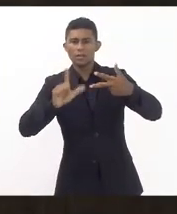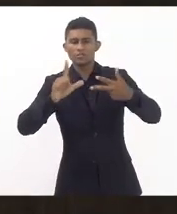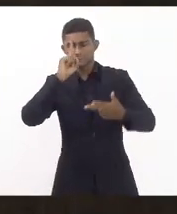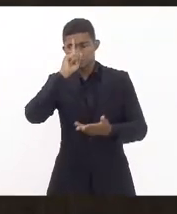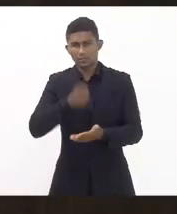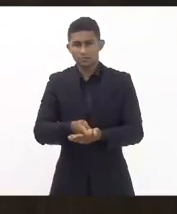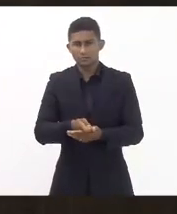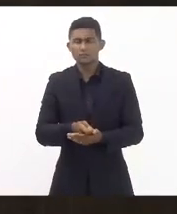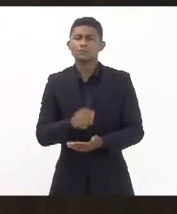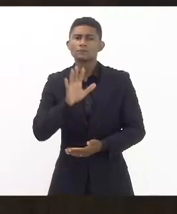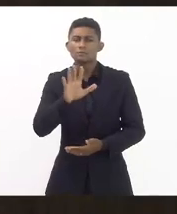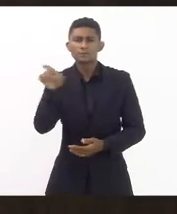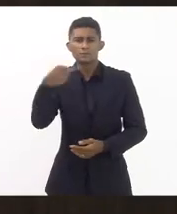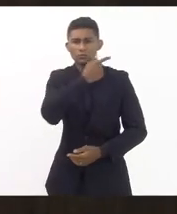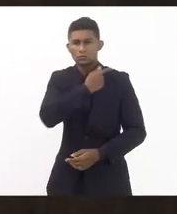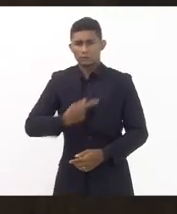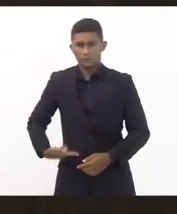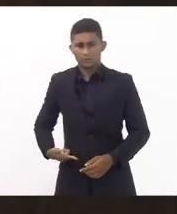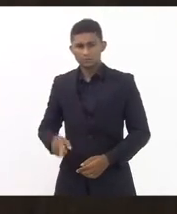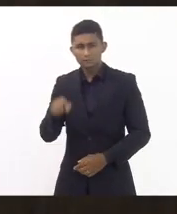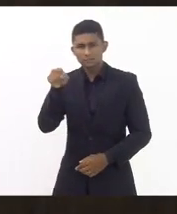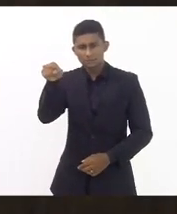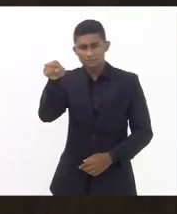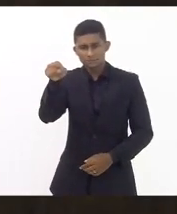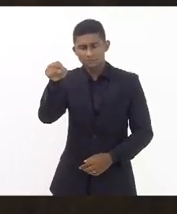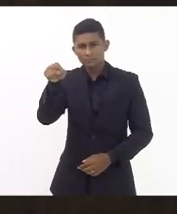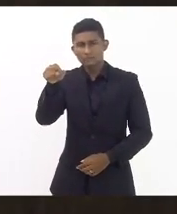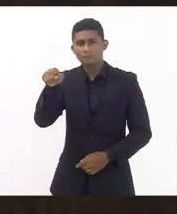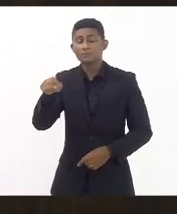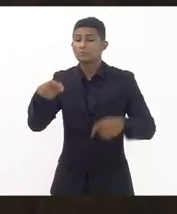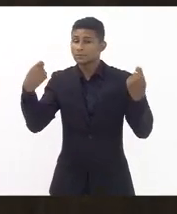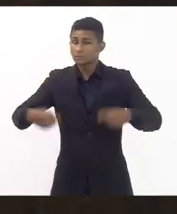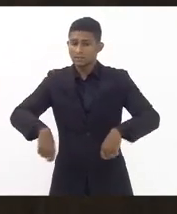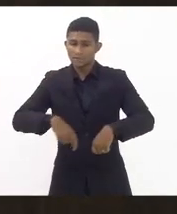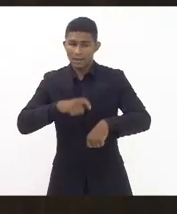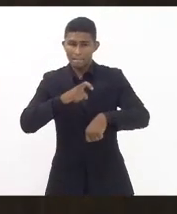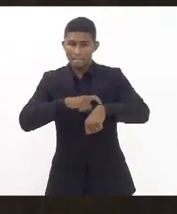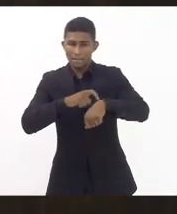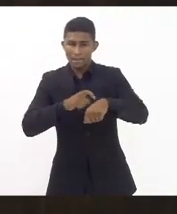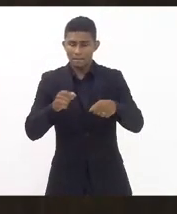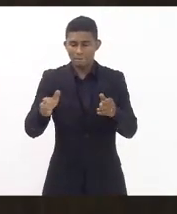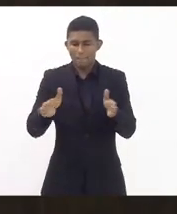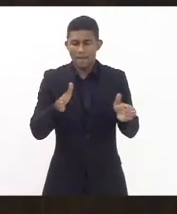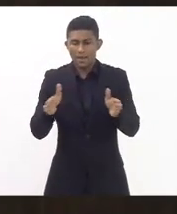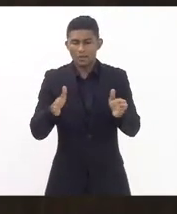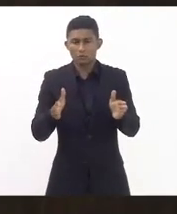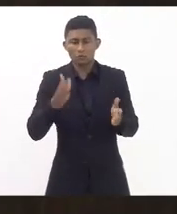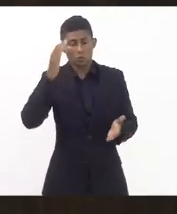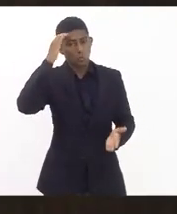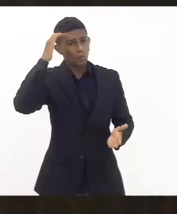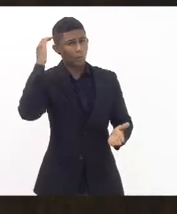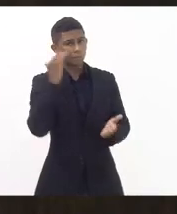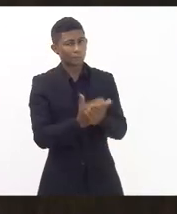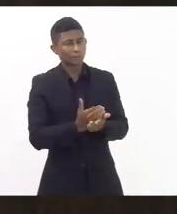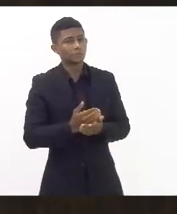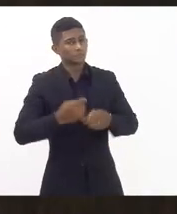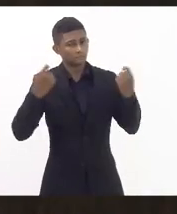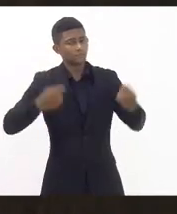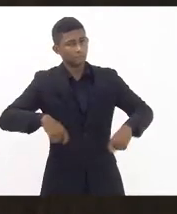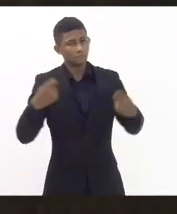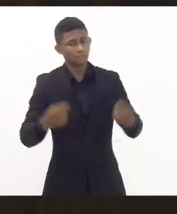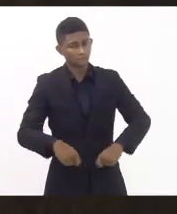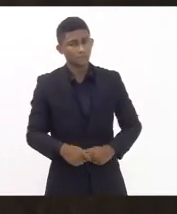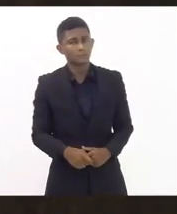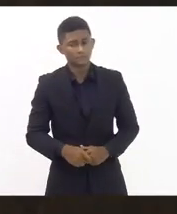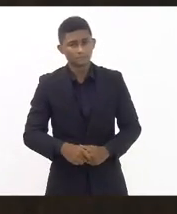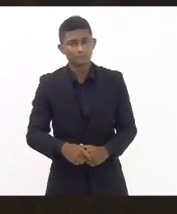portanto, que o governador não perca o prazo propositadamente e que